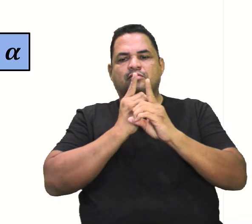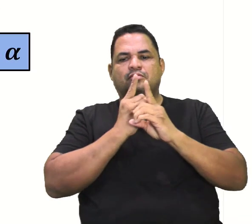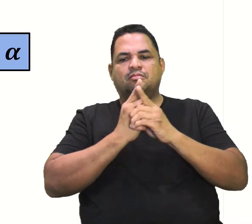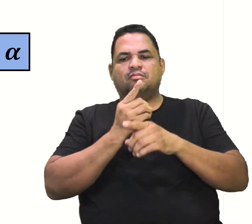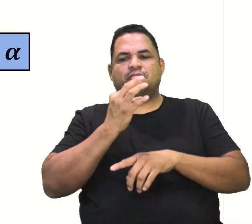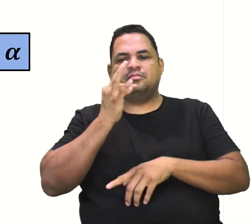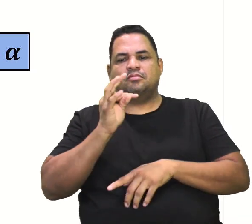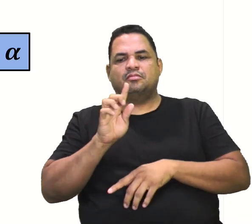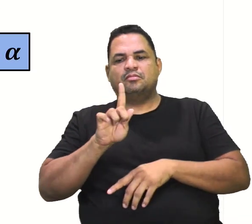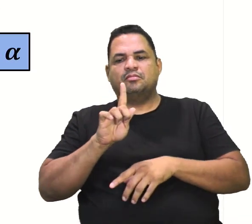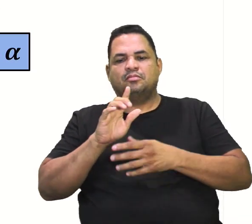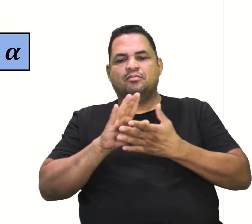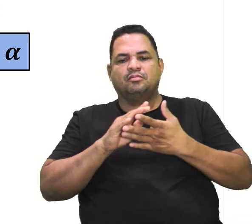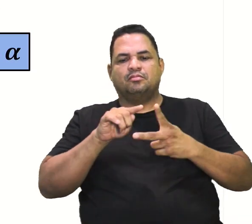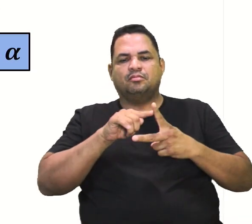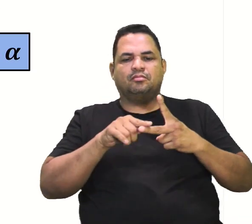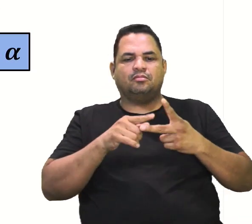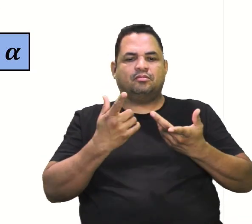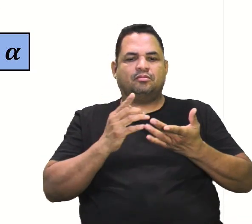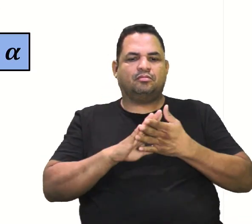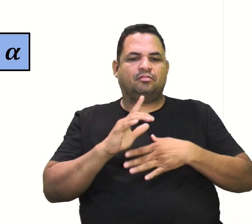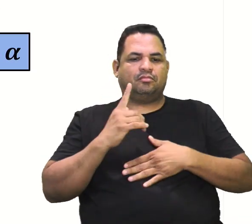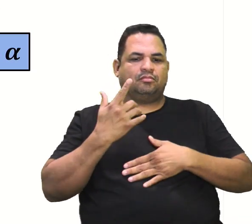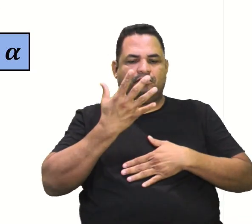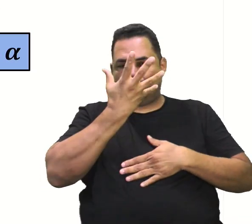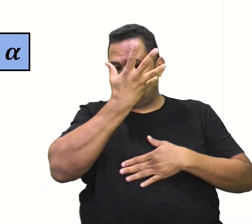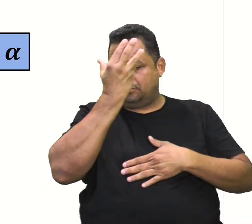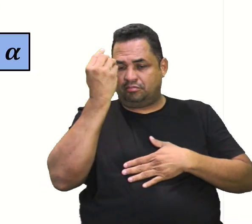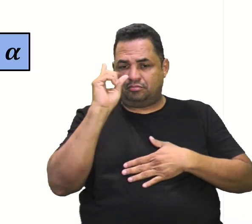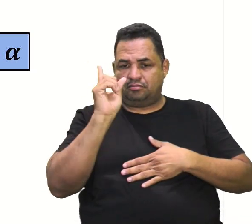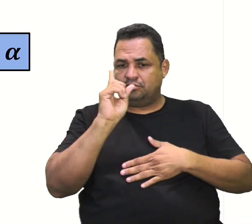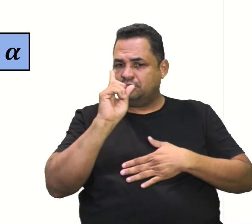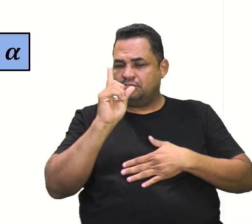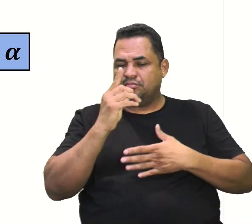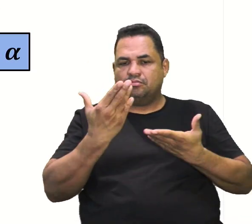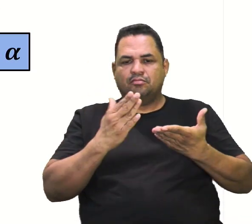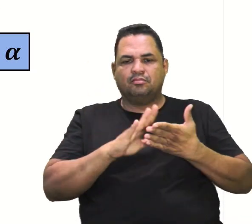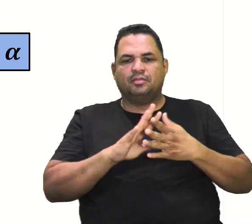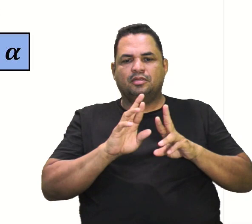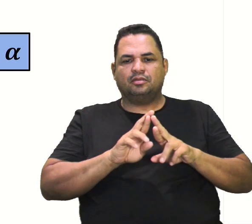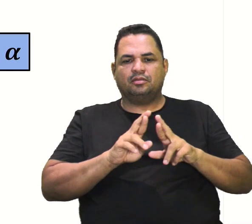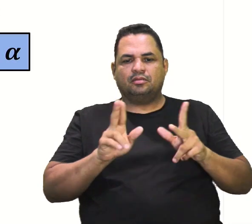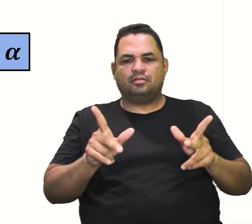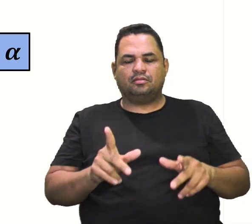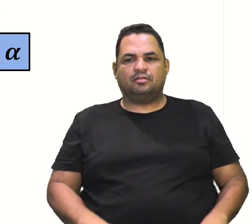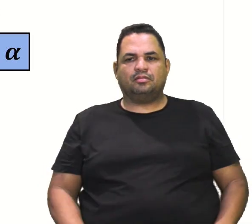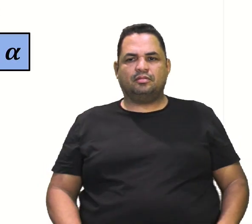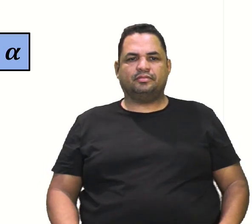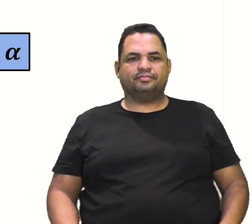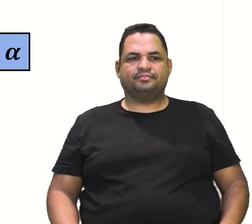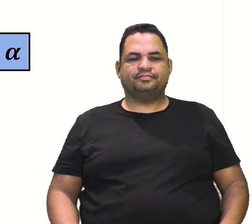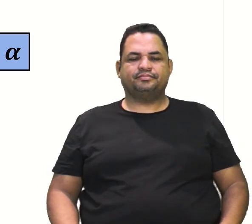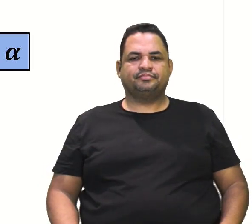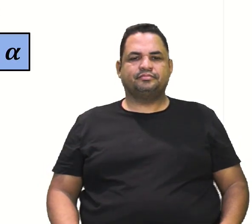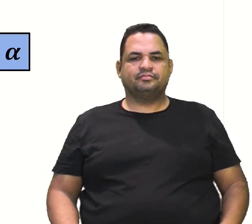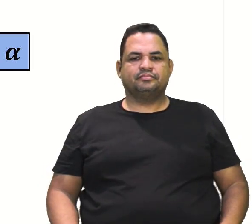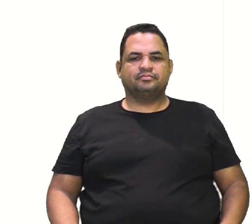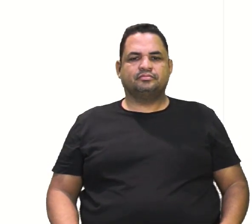tangente desse ângulo. E não se esqueça que a tangente é diferente. A tangente